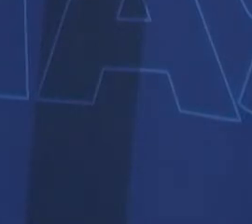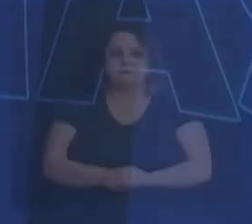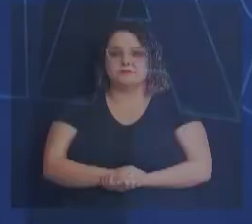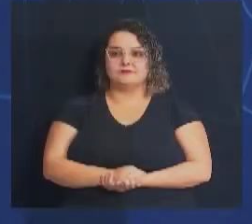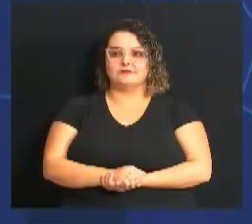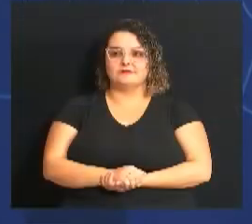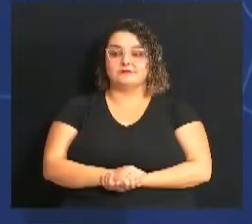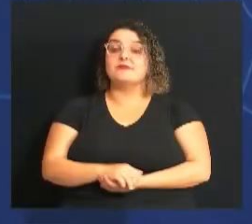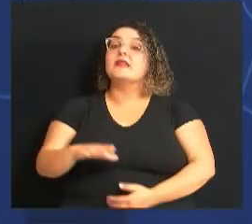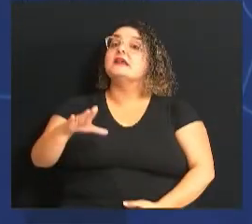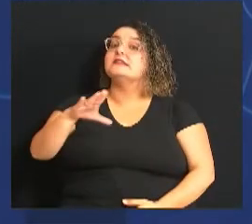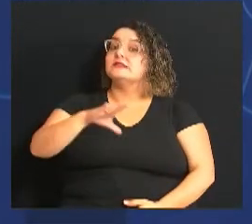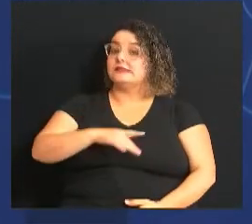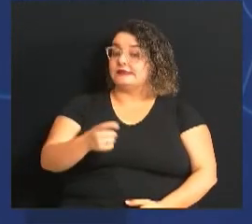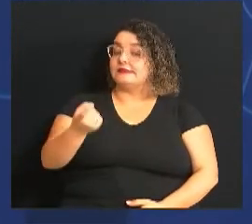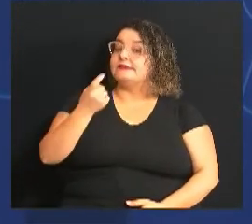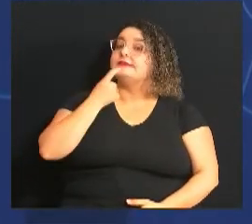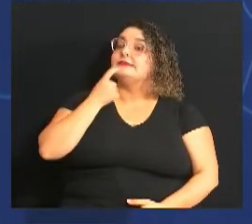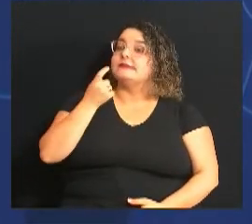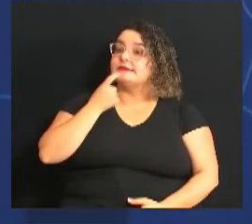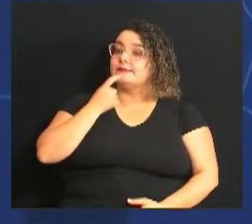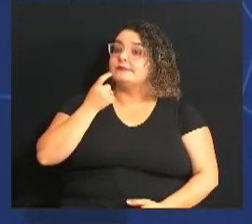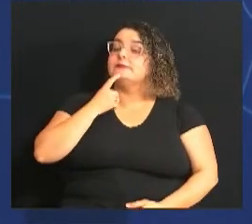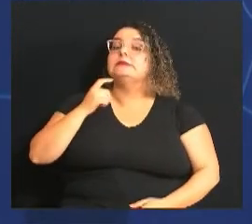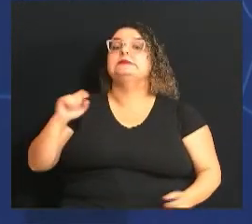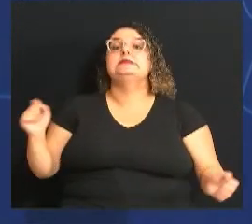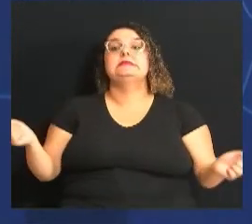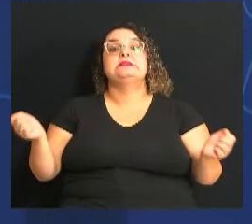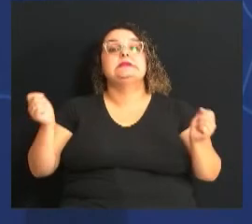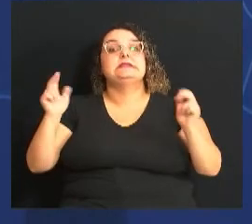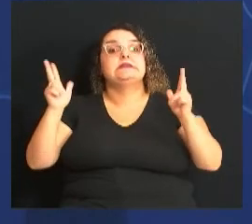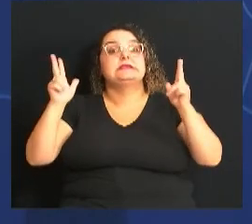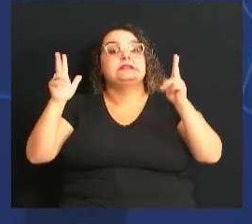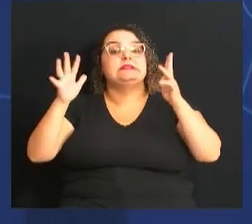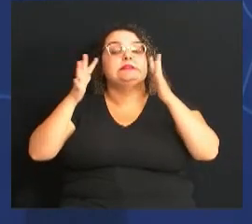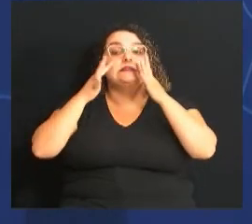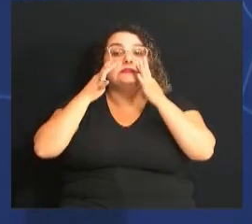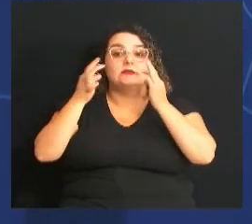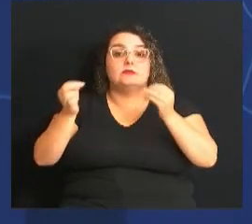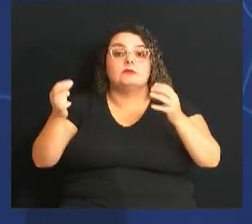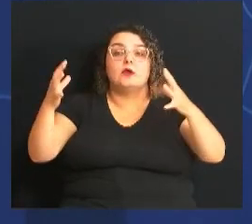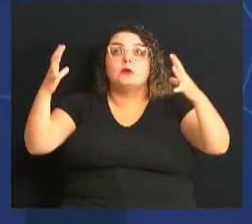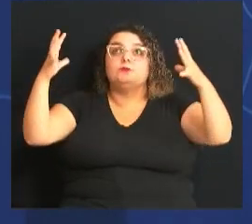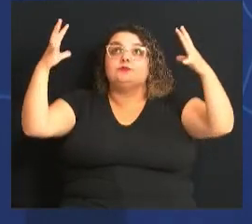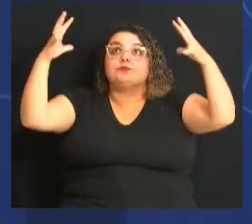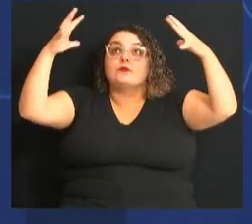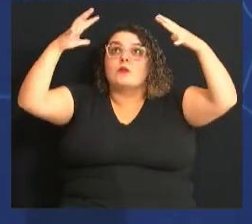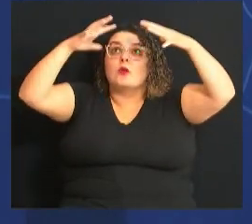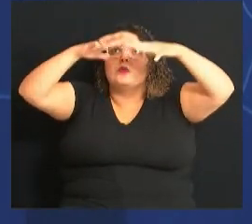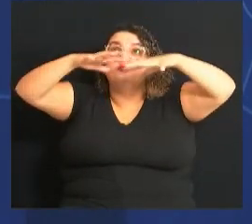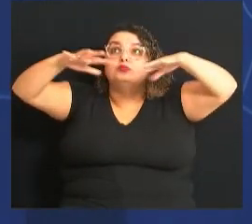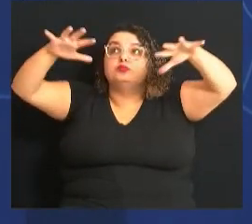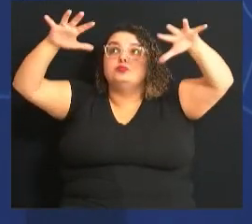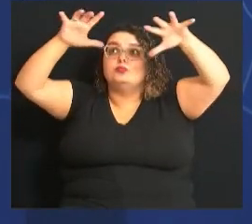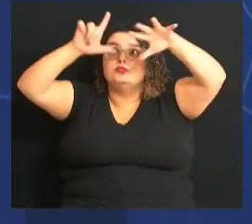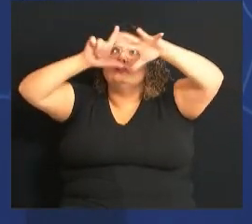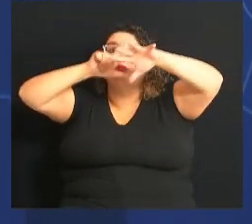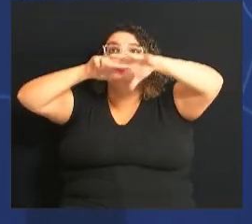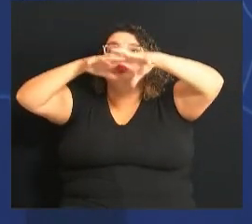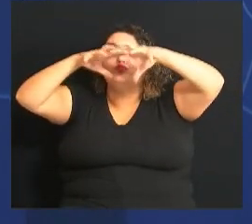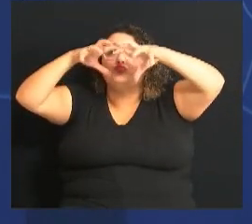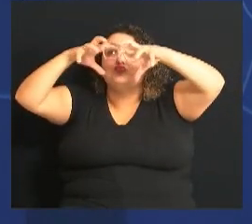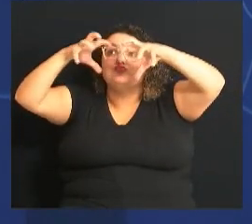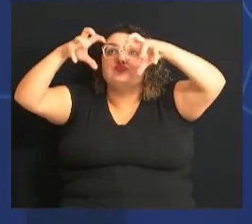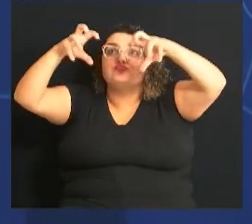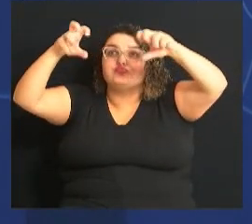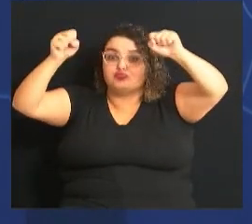Cidade de Campinas está em estado de atenção pela baixa umidade relativa do ar, hein? Ontem, de acordo com